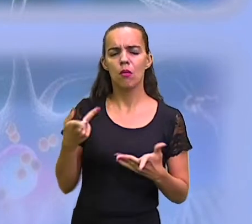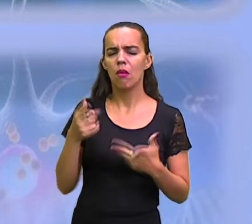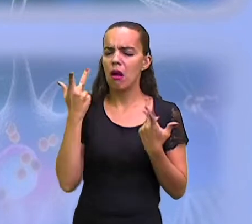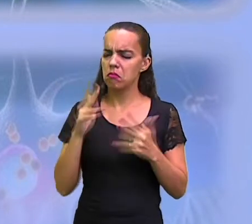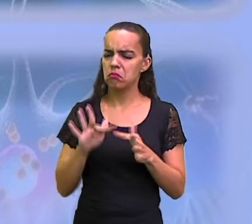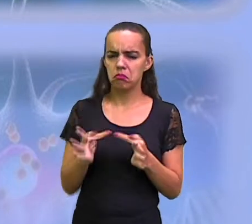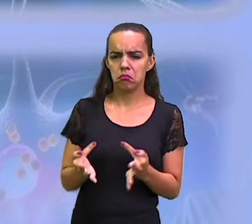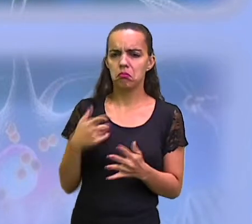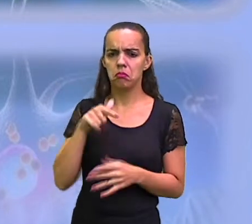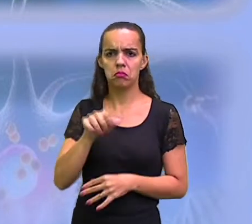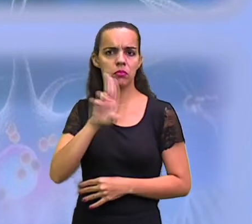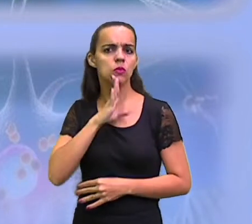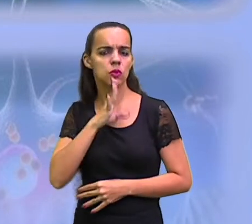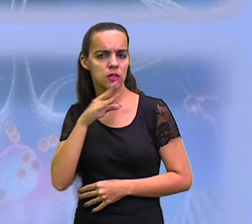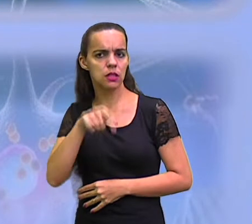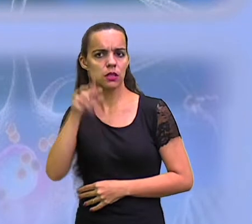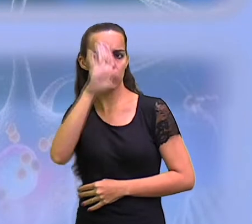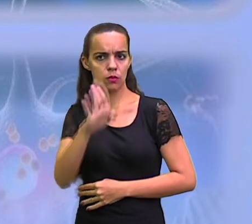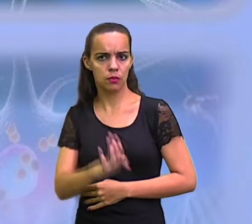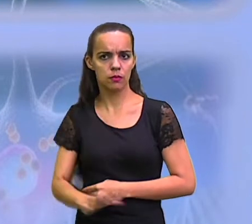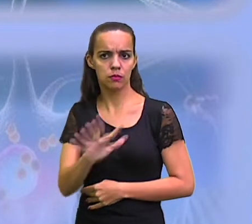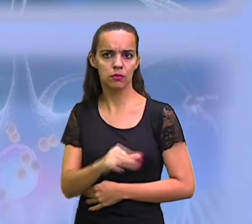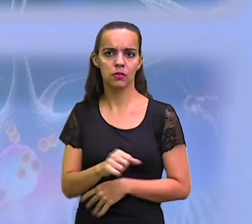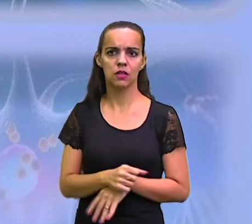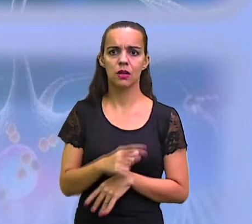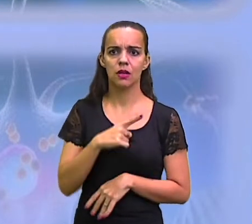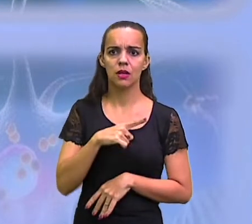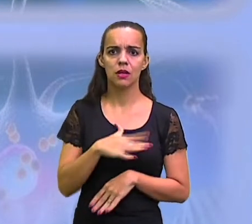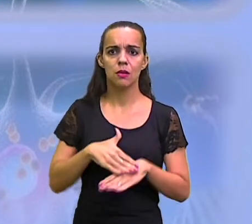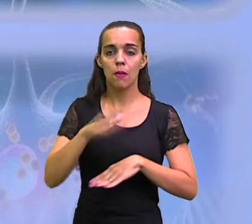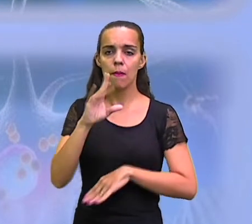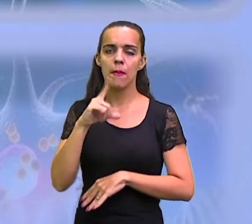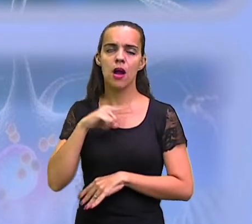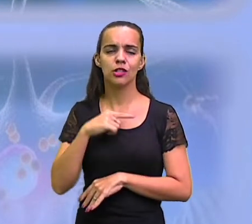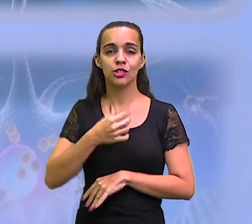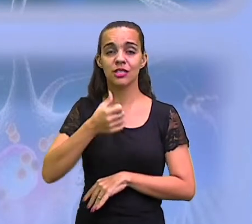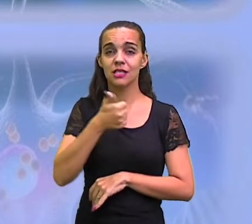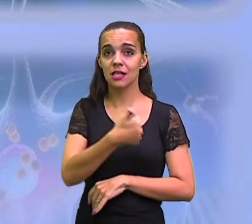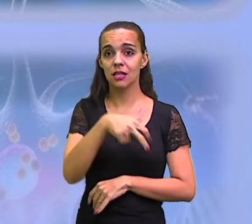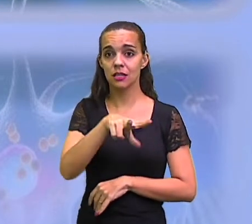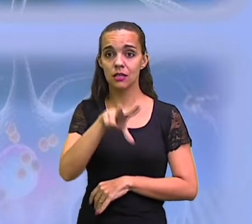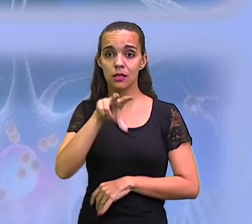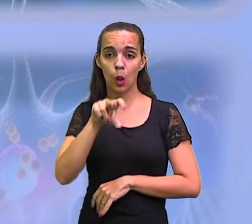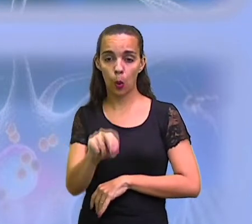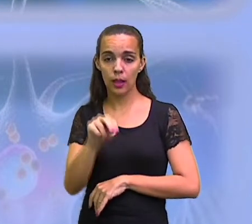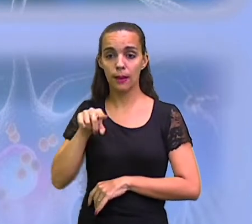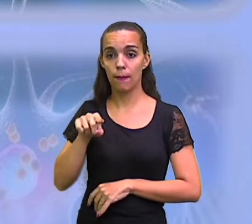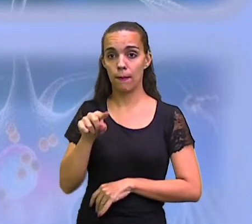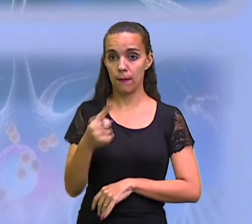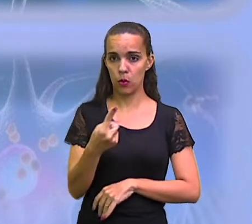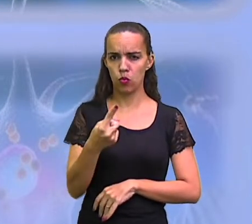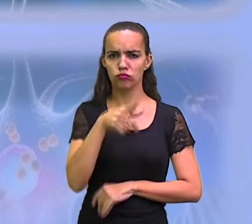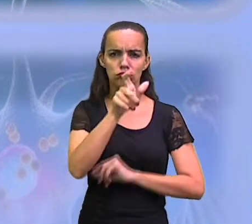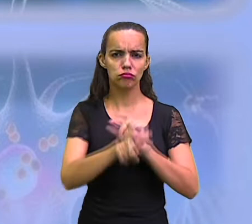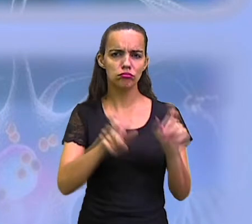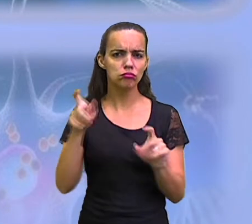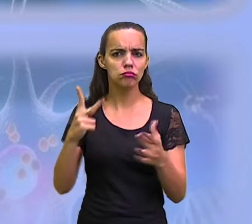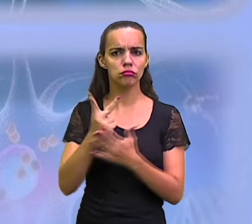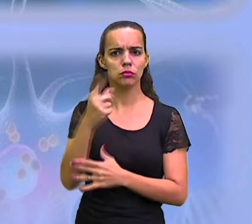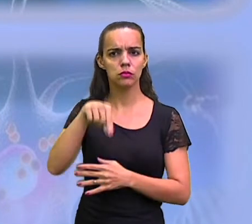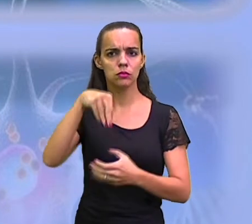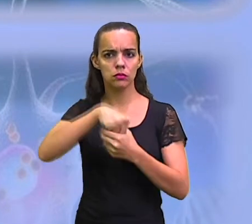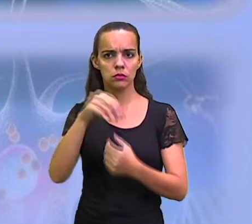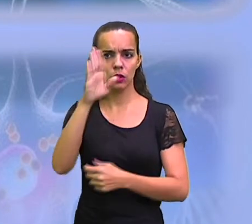Brasil, vocês sabiam disso? Apresenta mais de 150 mil casos por ano. Trata-se de uma